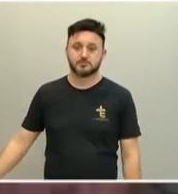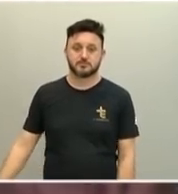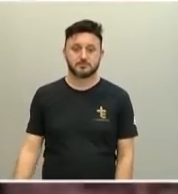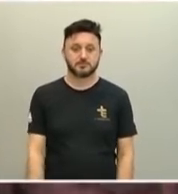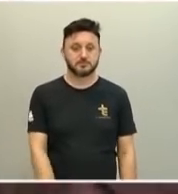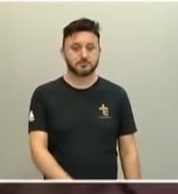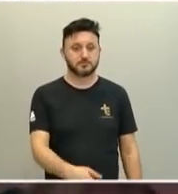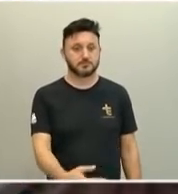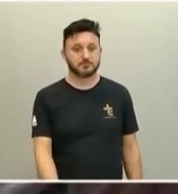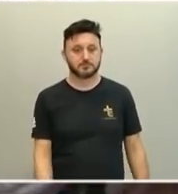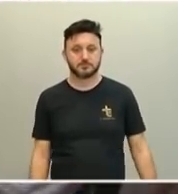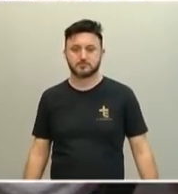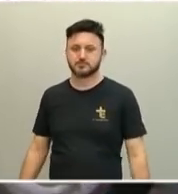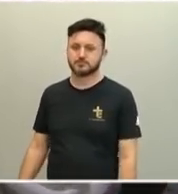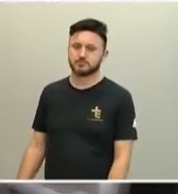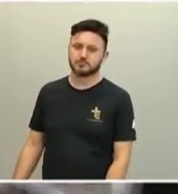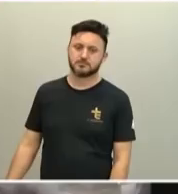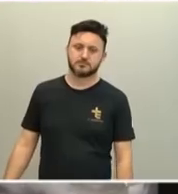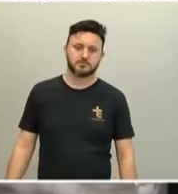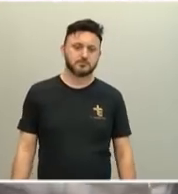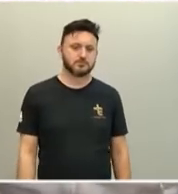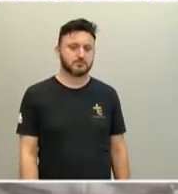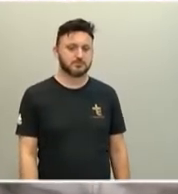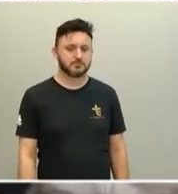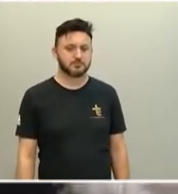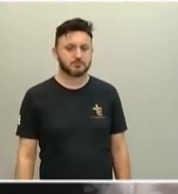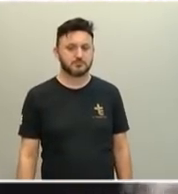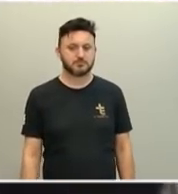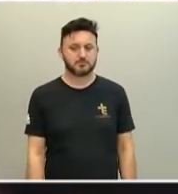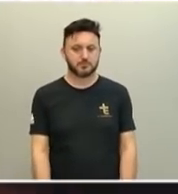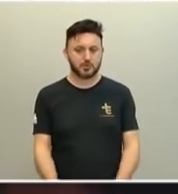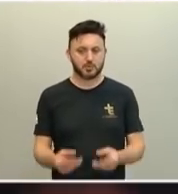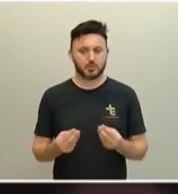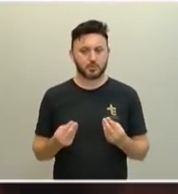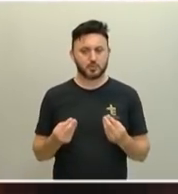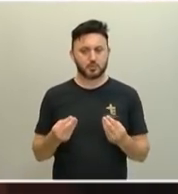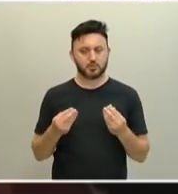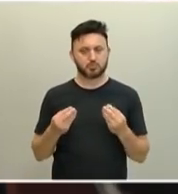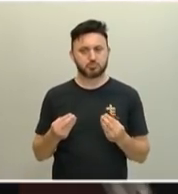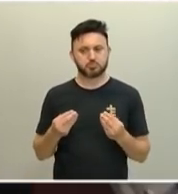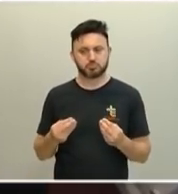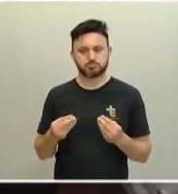Como é possível acreditar?